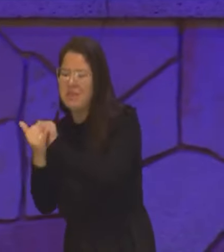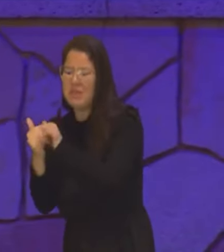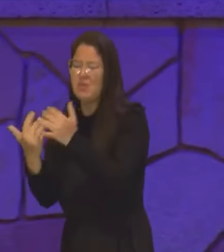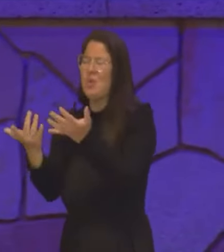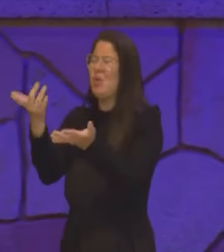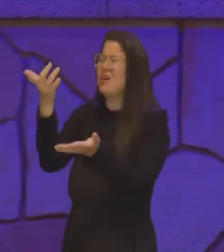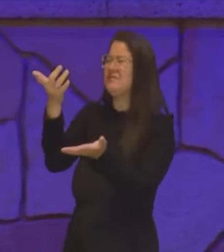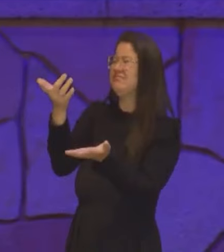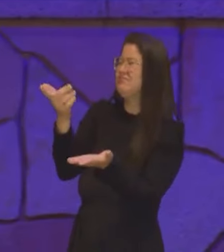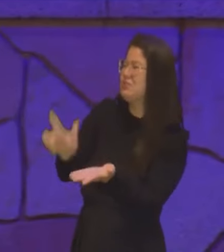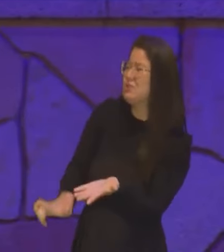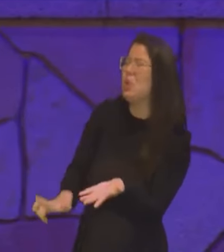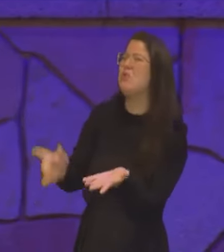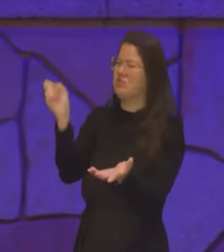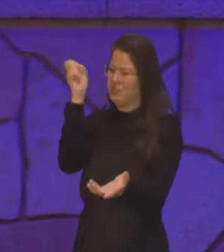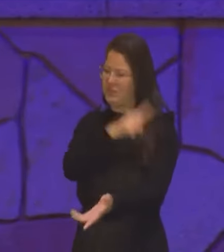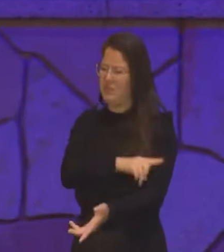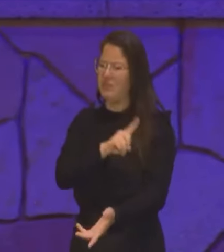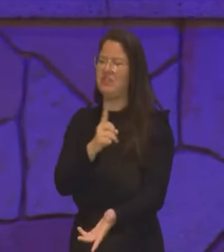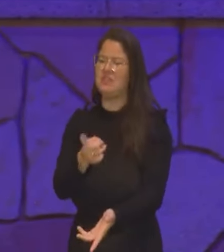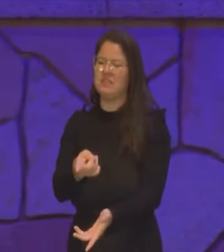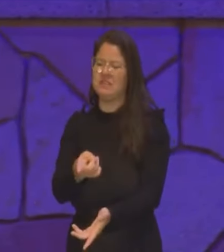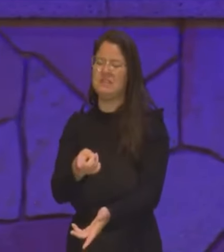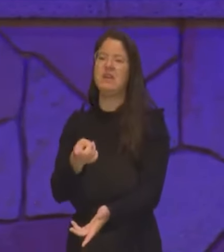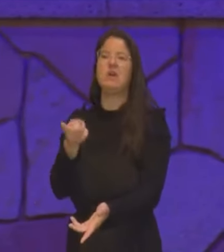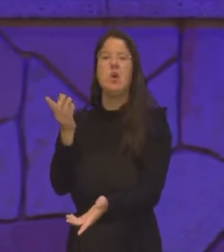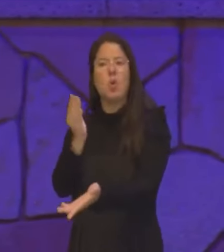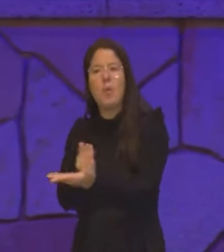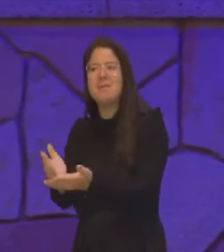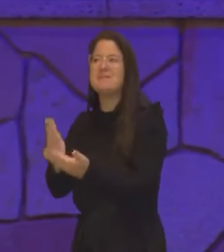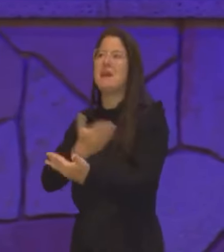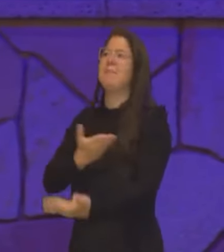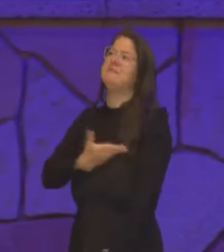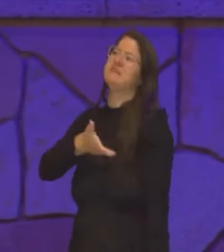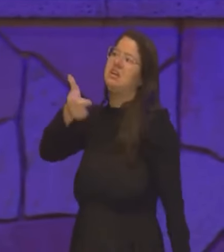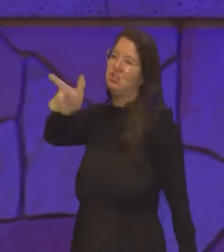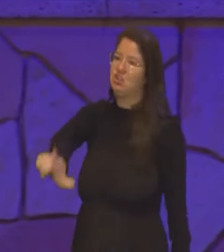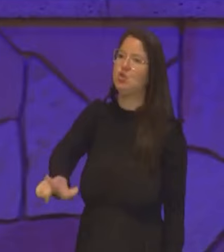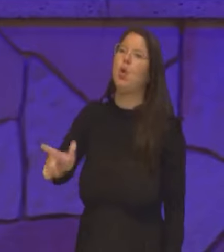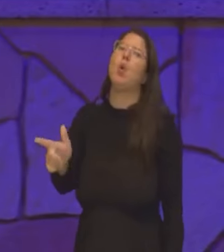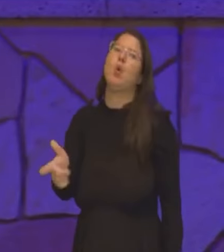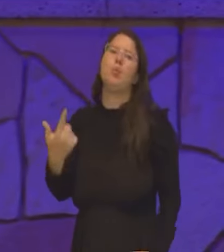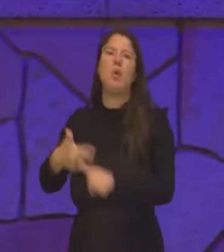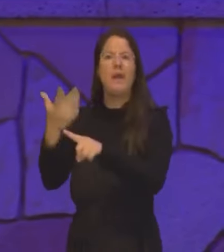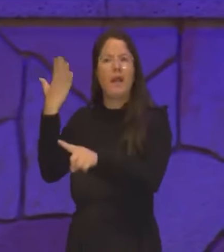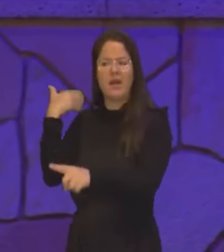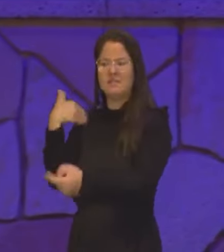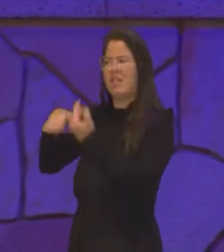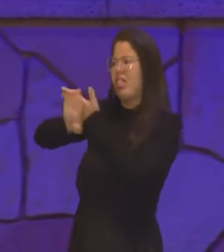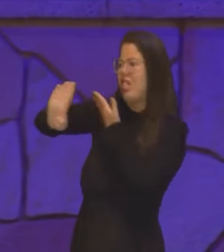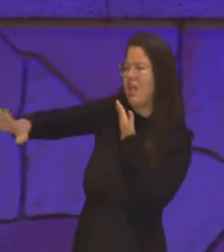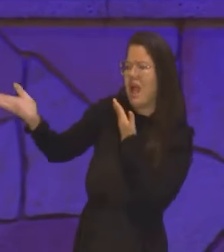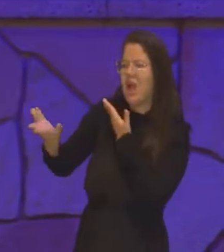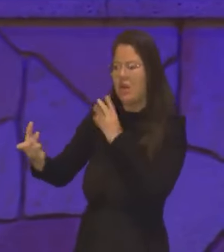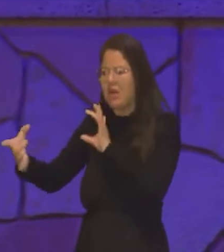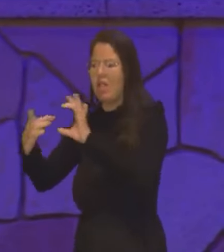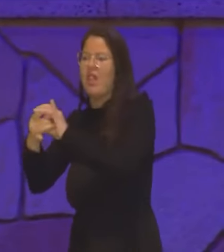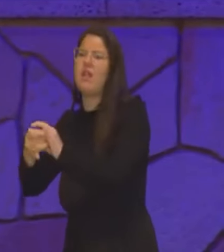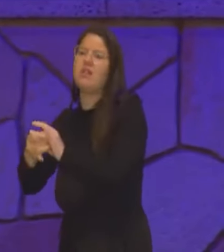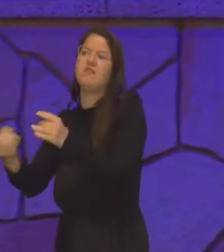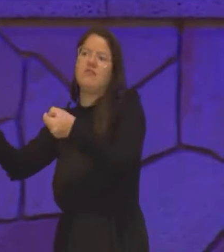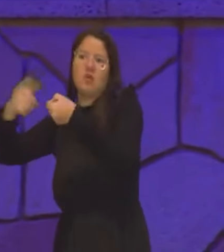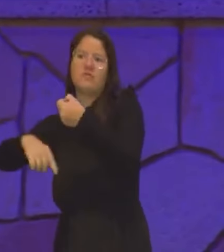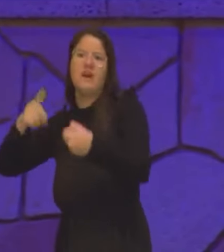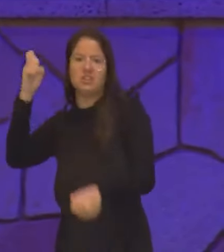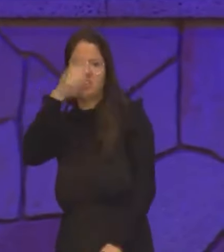mesma mesa ou em um lugar, restaurando aquela relação, amizade que foi trincada, que foi quebrada, que foi